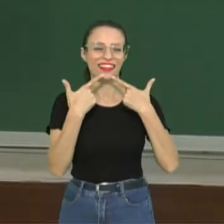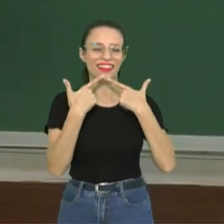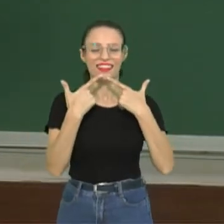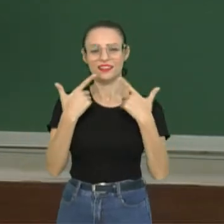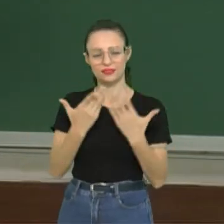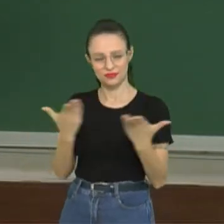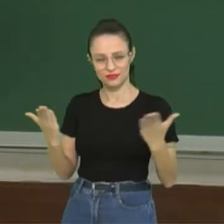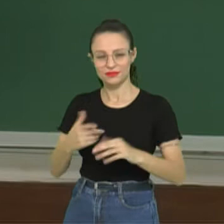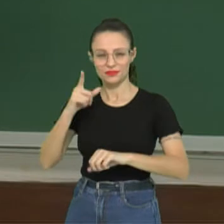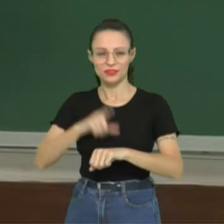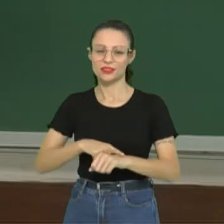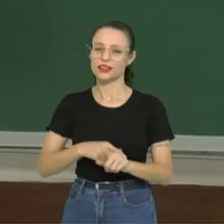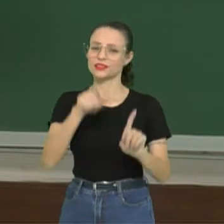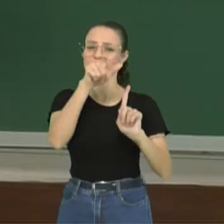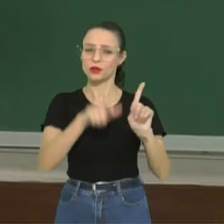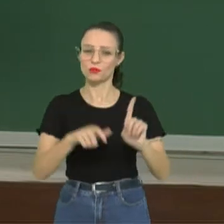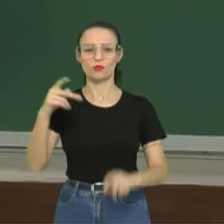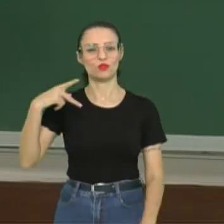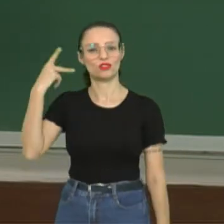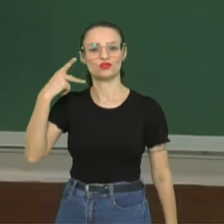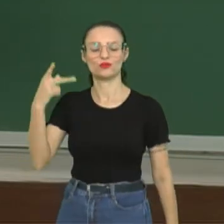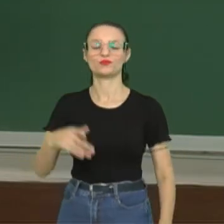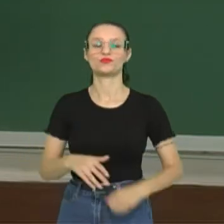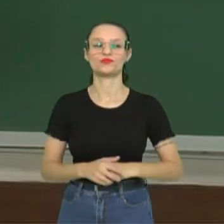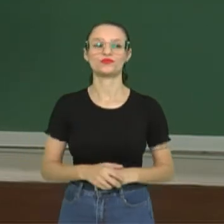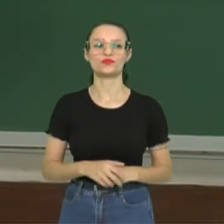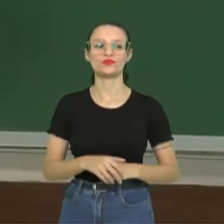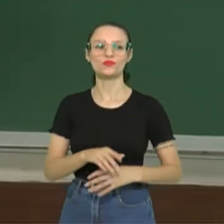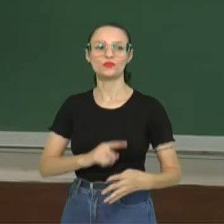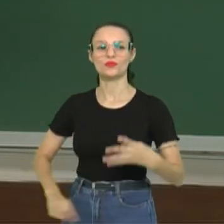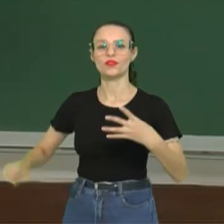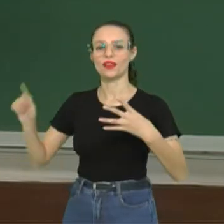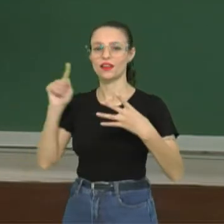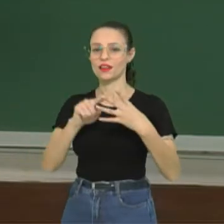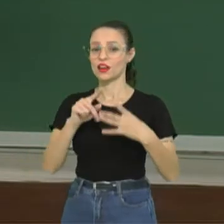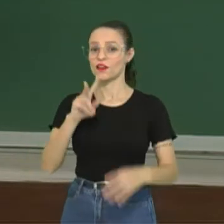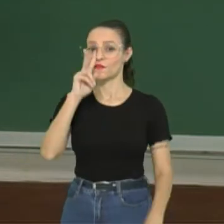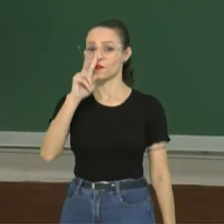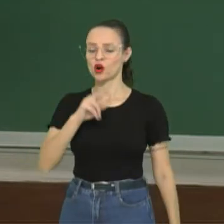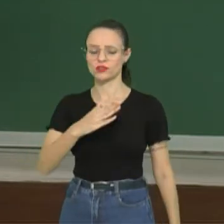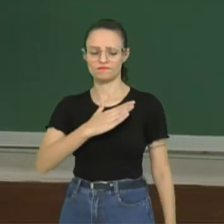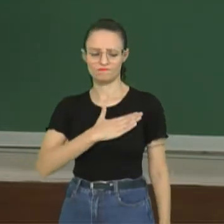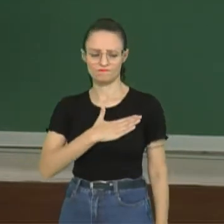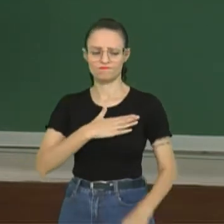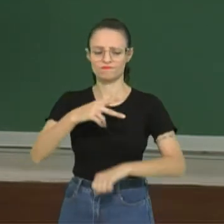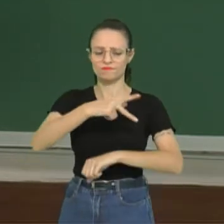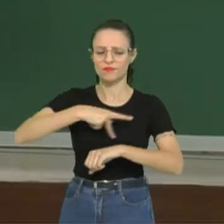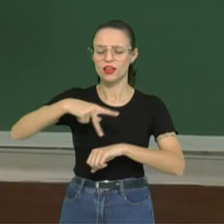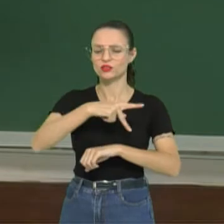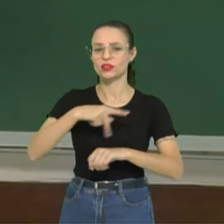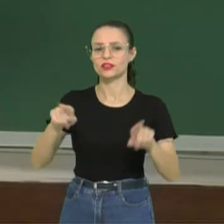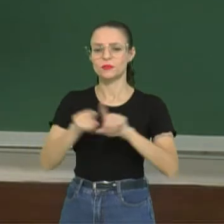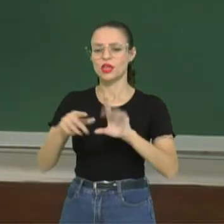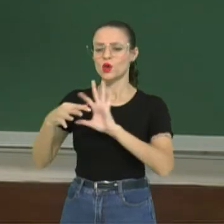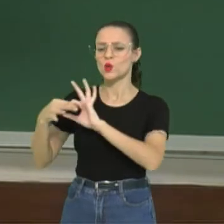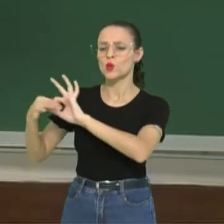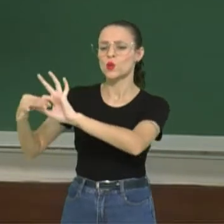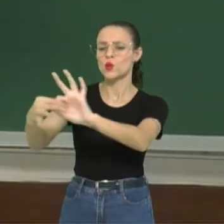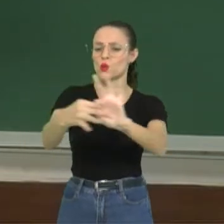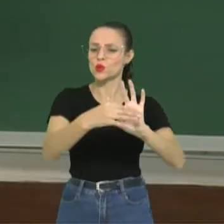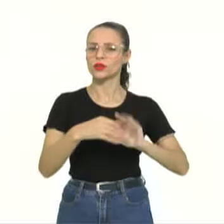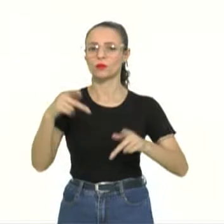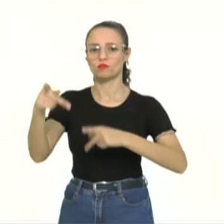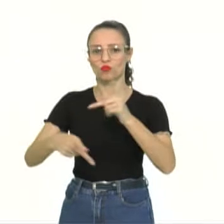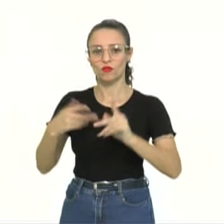desse desse personagem desse político forte nacionalismo econômico e defesa da União das massas ou